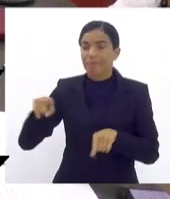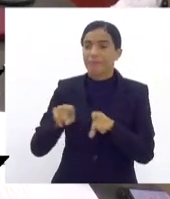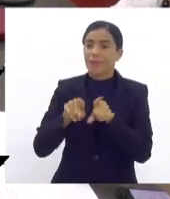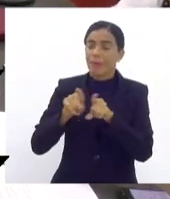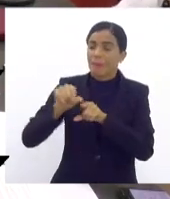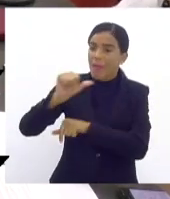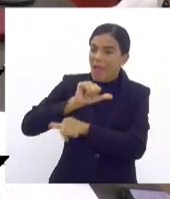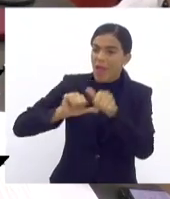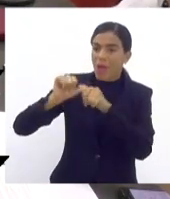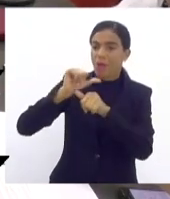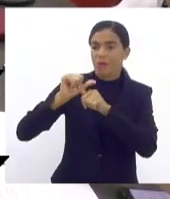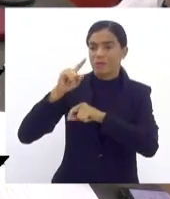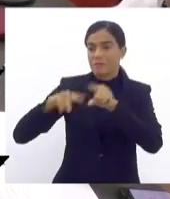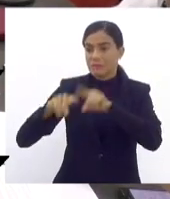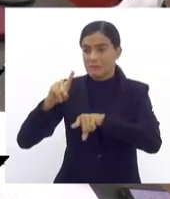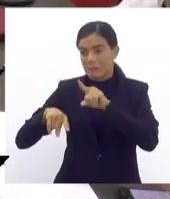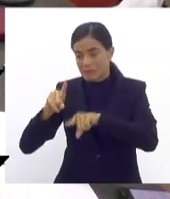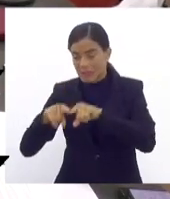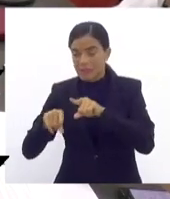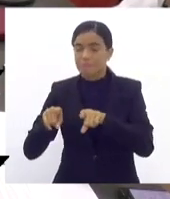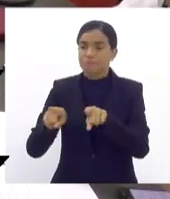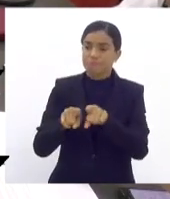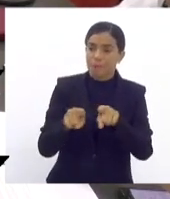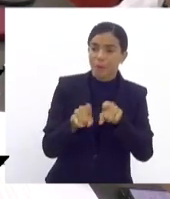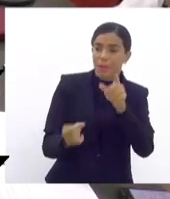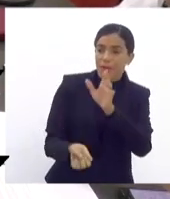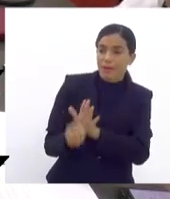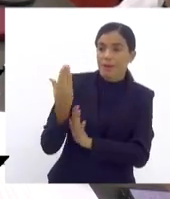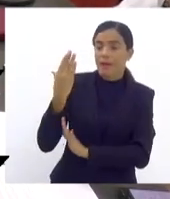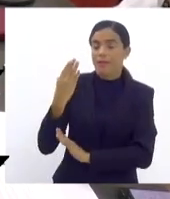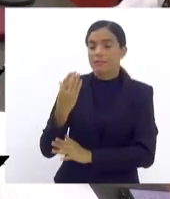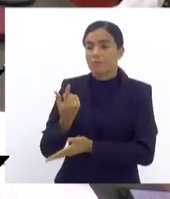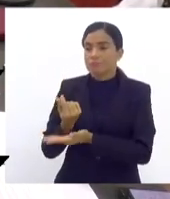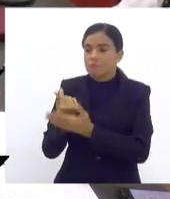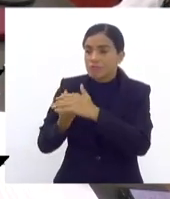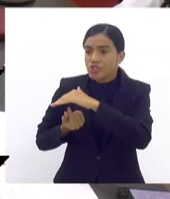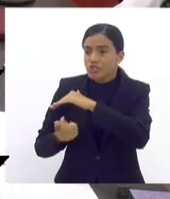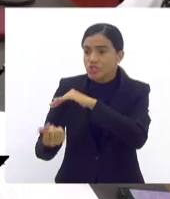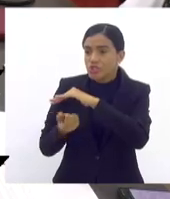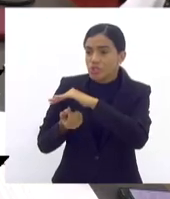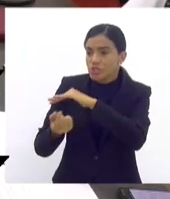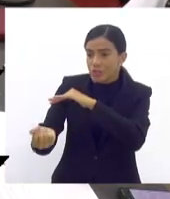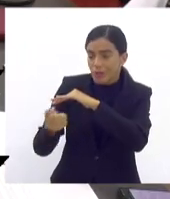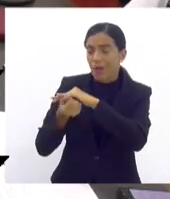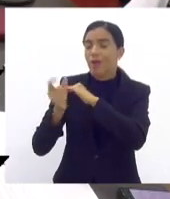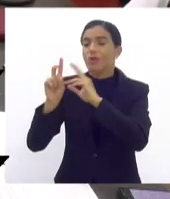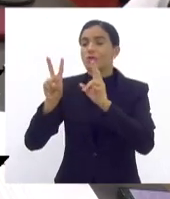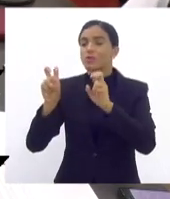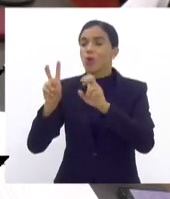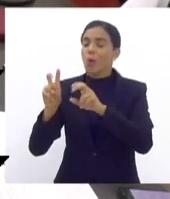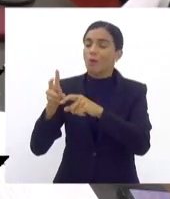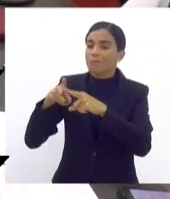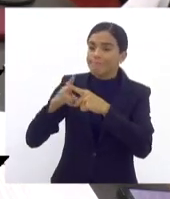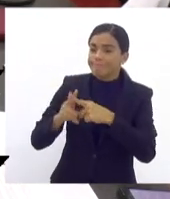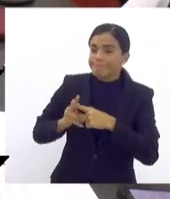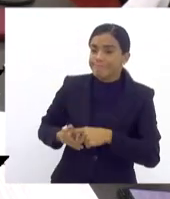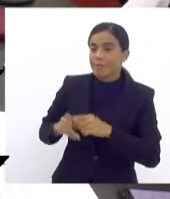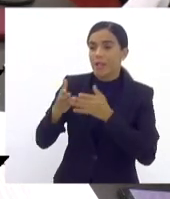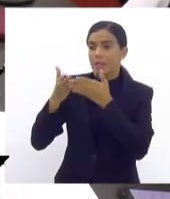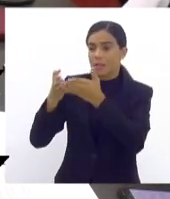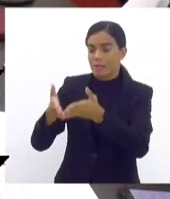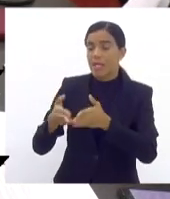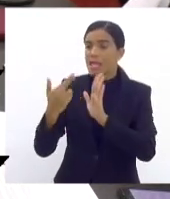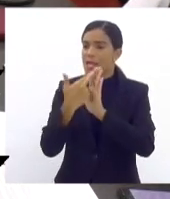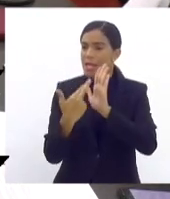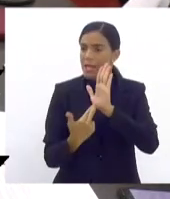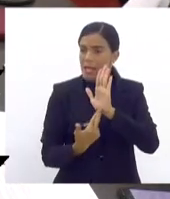reutilização de materiais e equipamentos, certificações, criação de fundo de emergência para remoção de ativos marítimos, Feramar, regras de